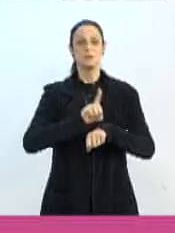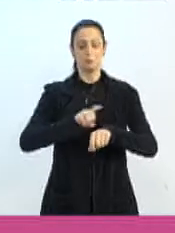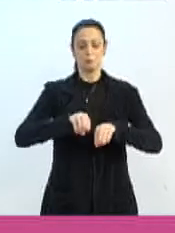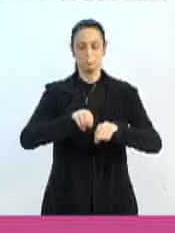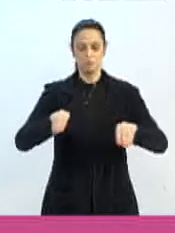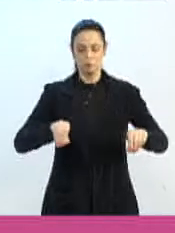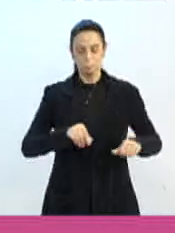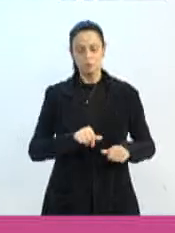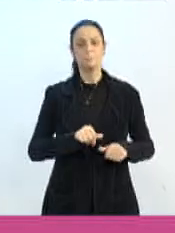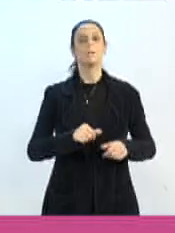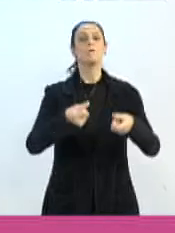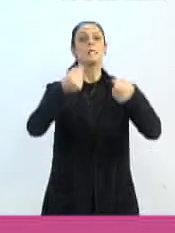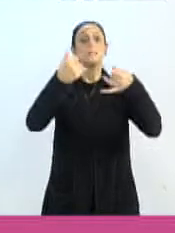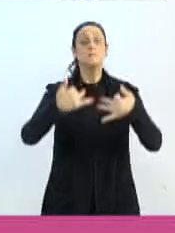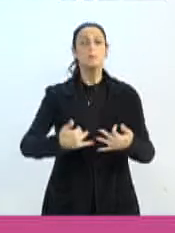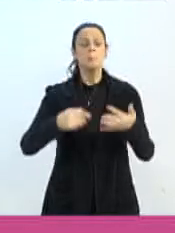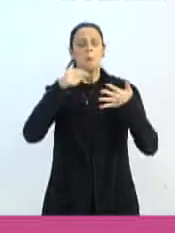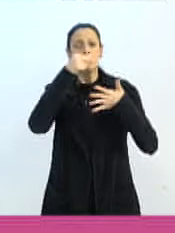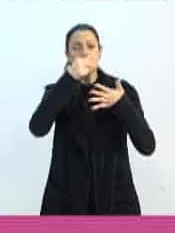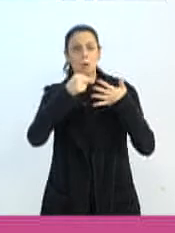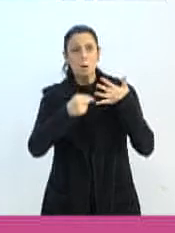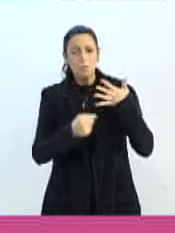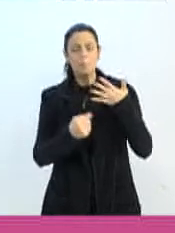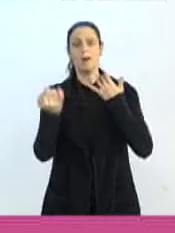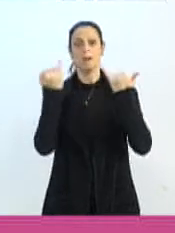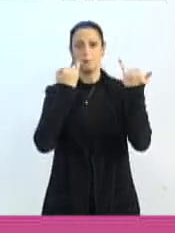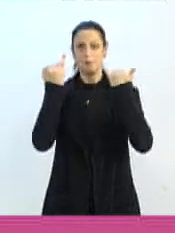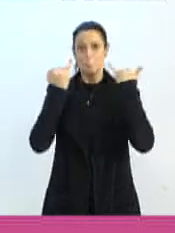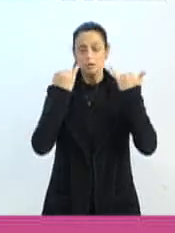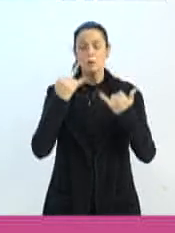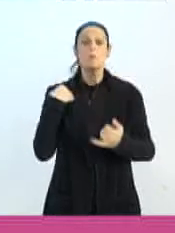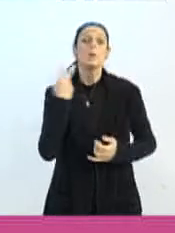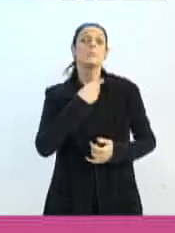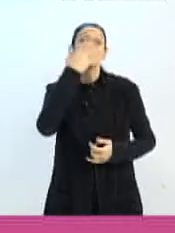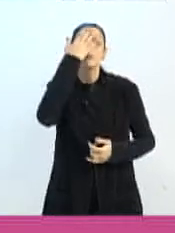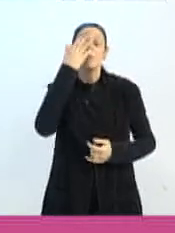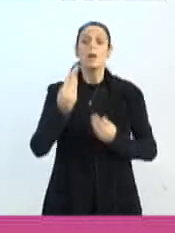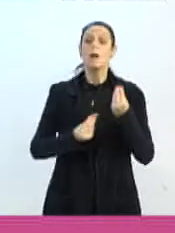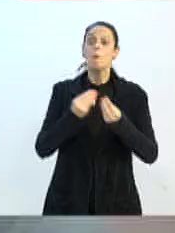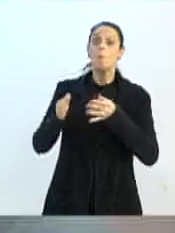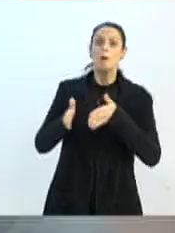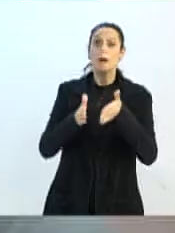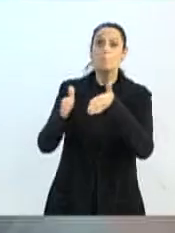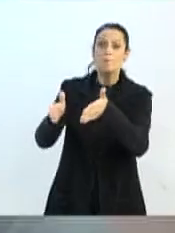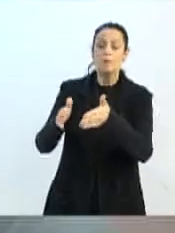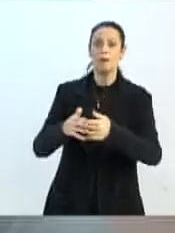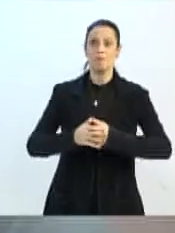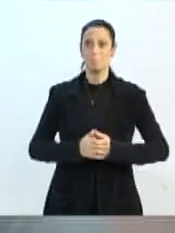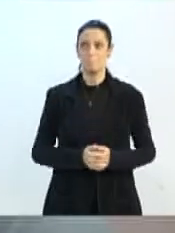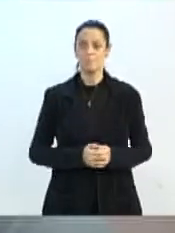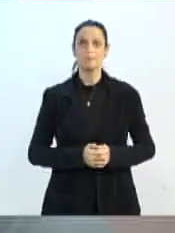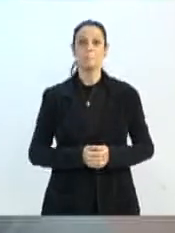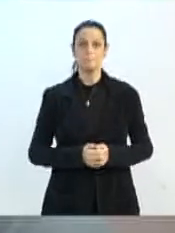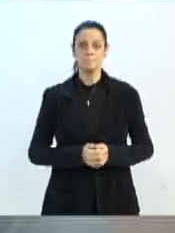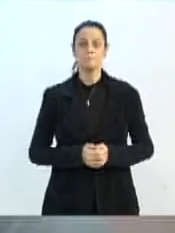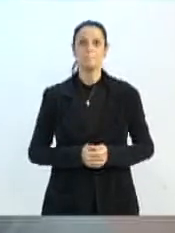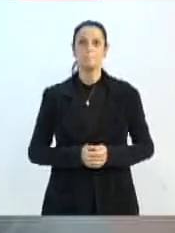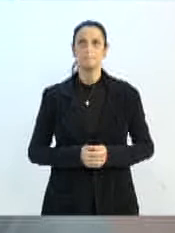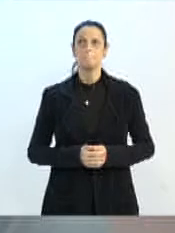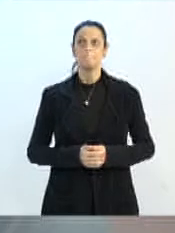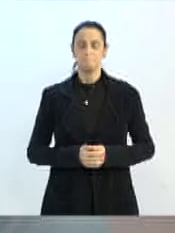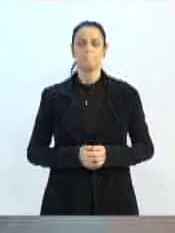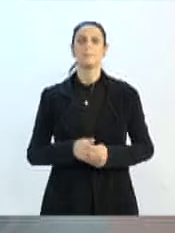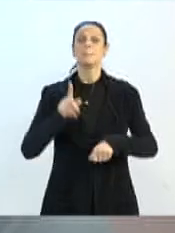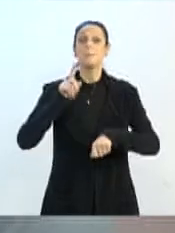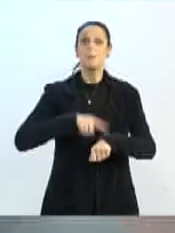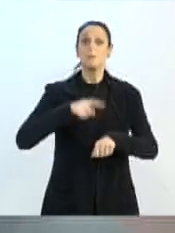todas as informações necessárias para os encaminhamentos, tanto do Marcelo quanto da Rosimeire, nesse